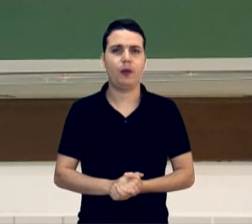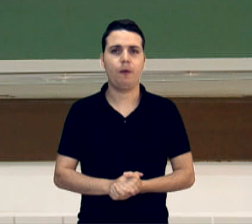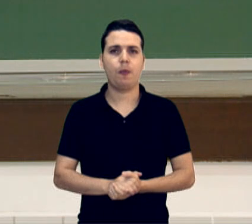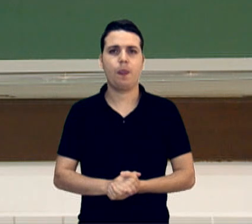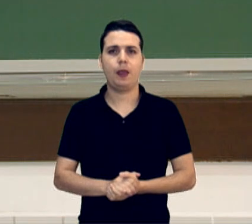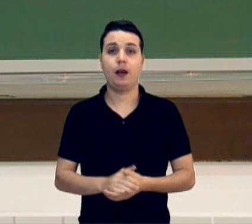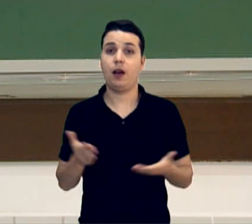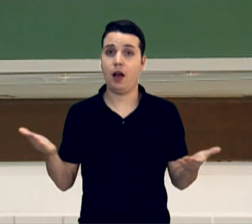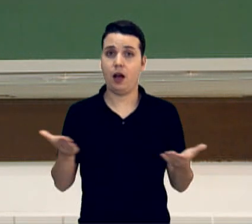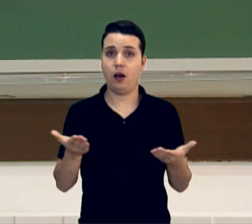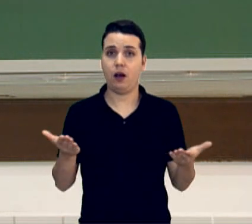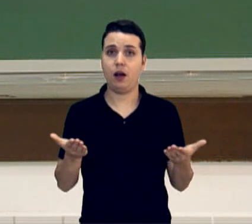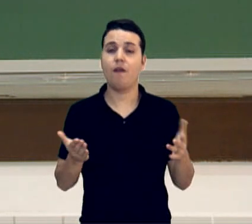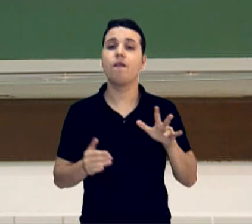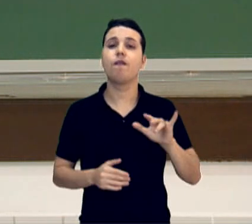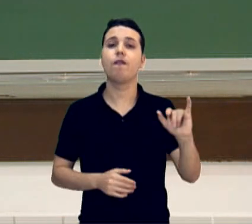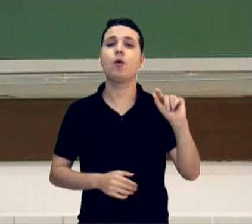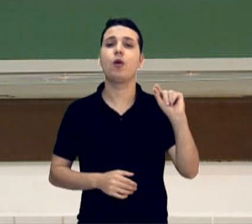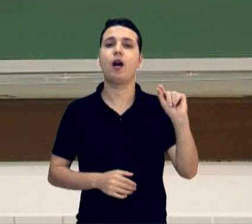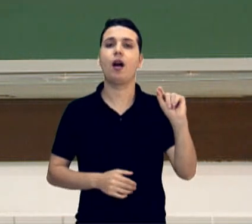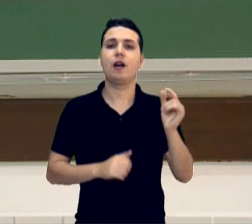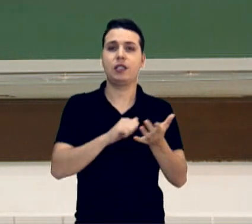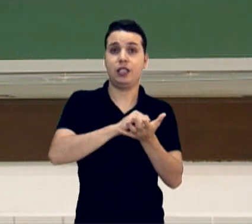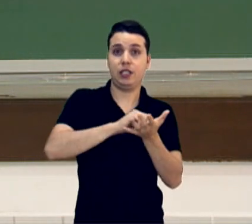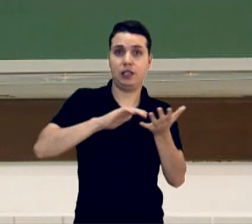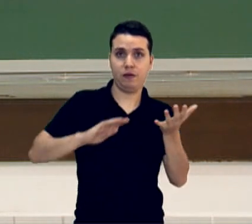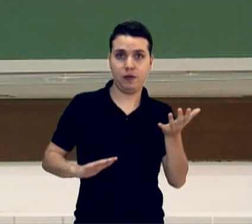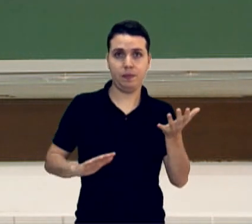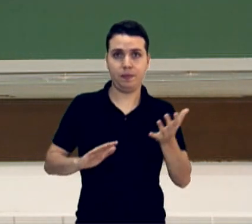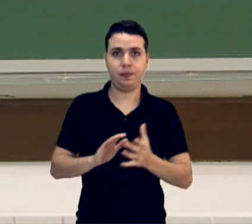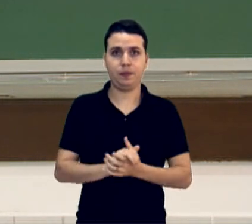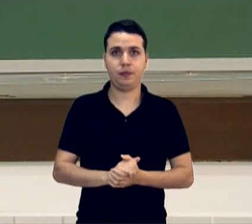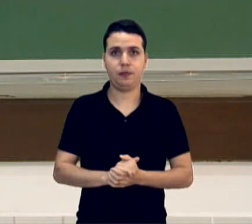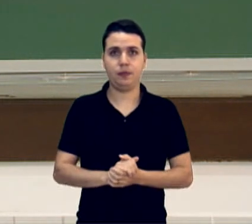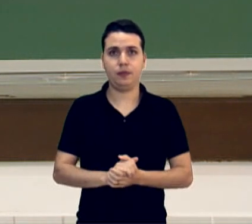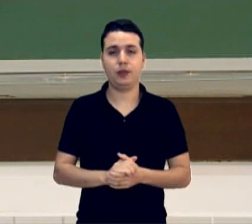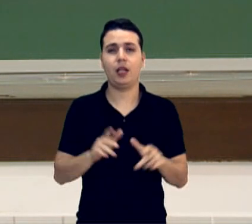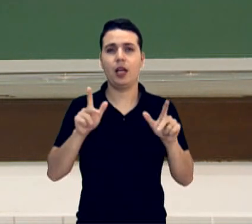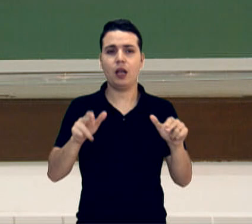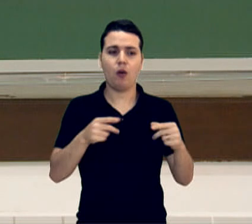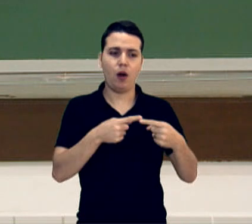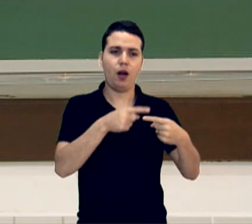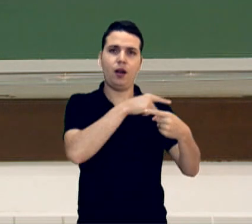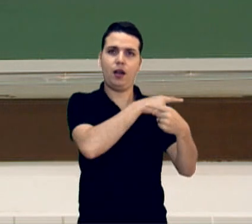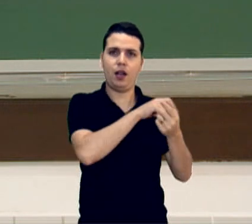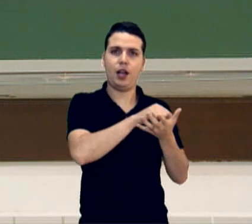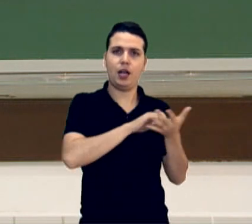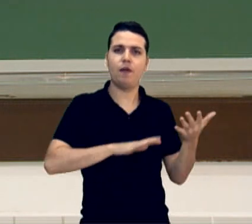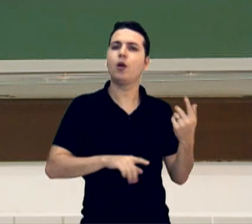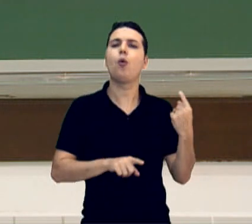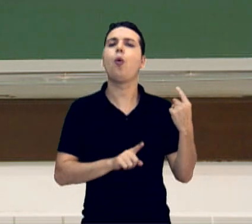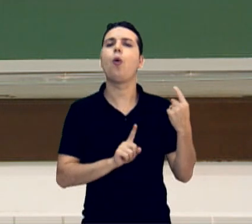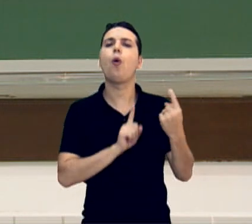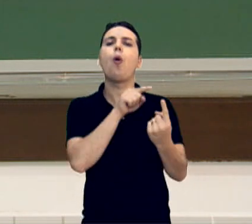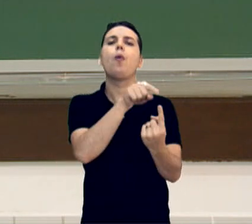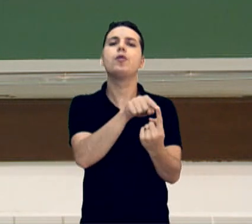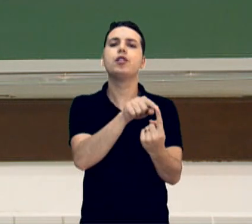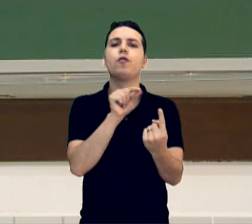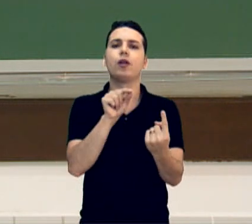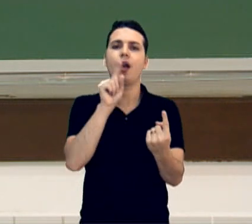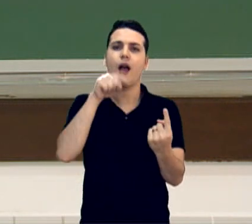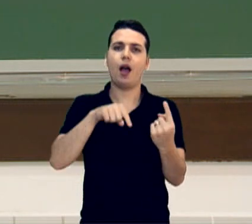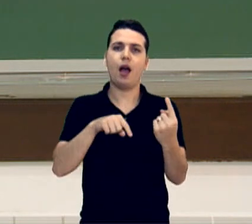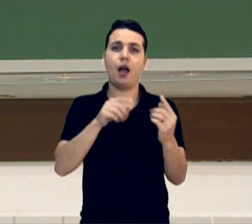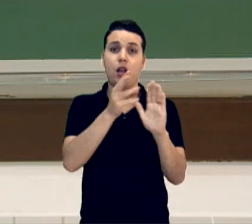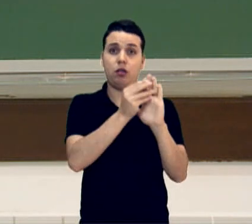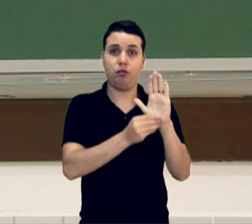adiante. Agora a gente vai entrar numa atividade. Como todas as demais, servem para que a gente fixe o